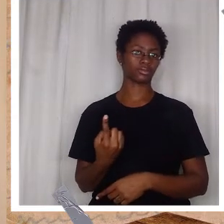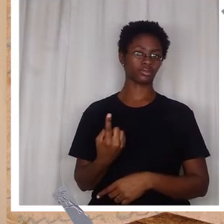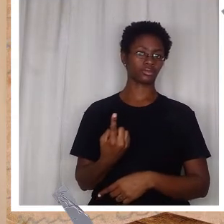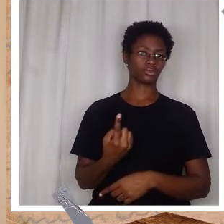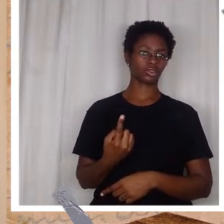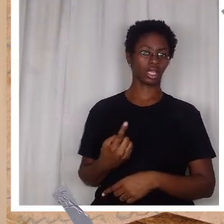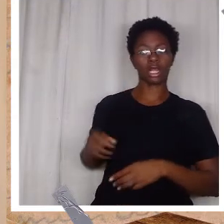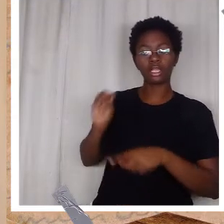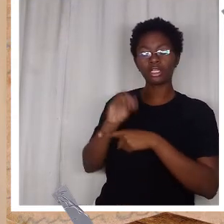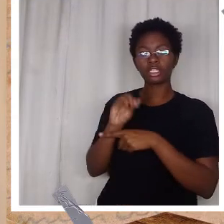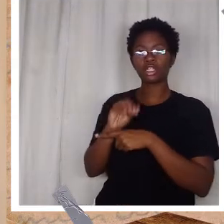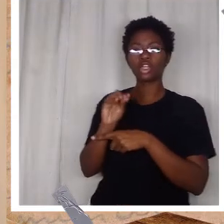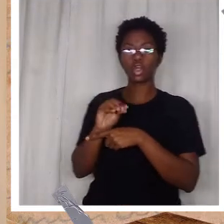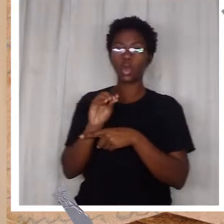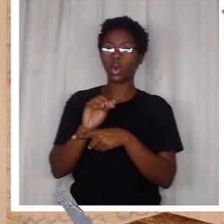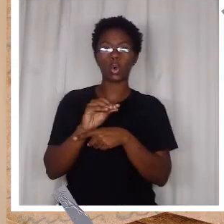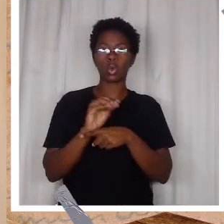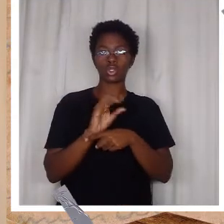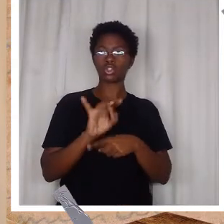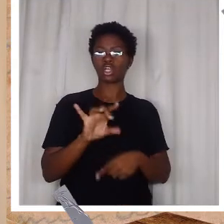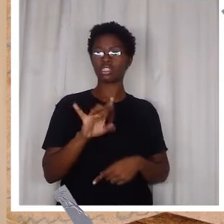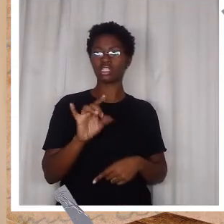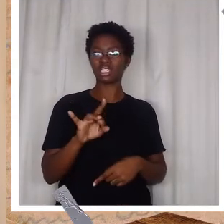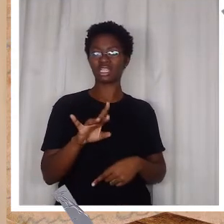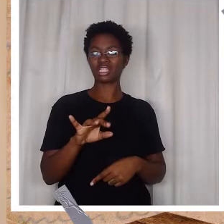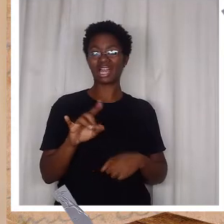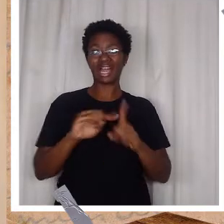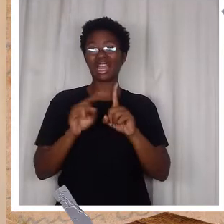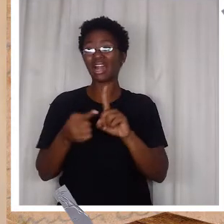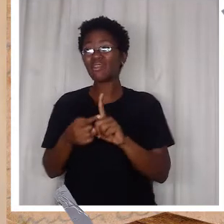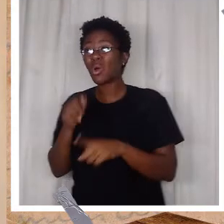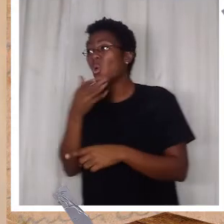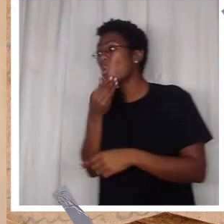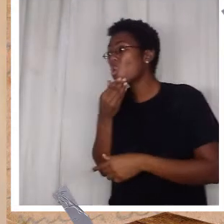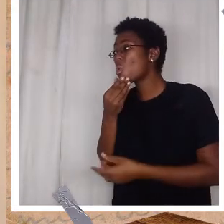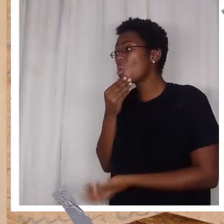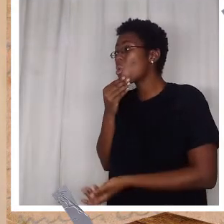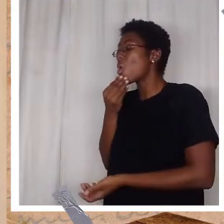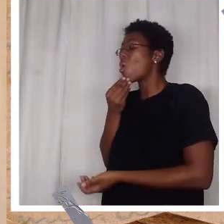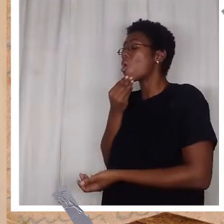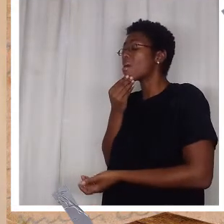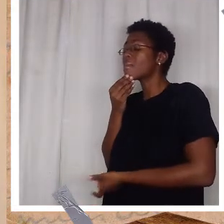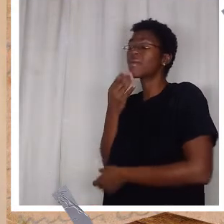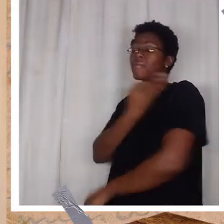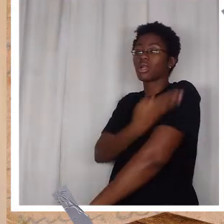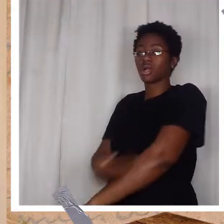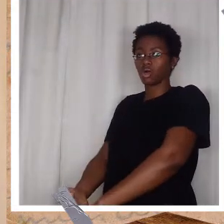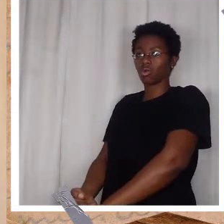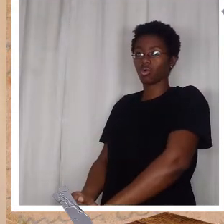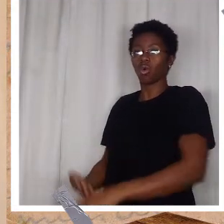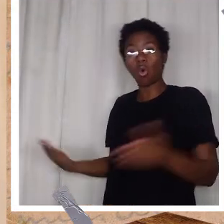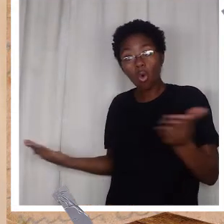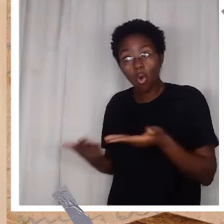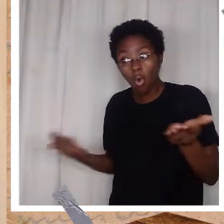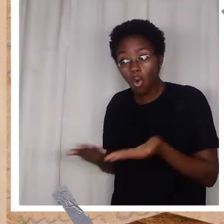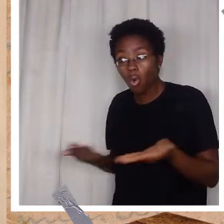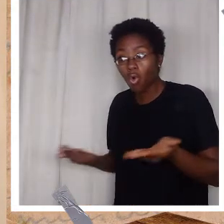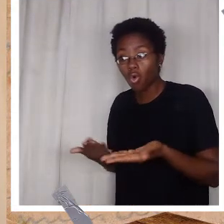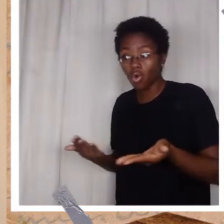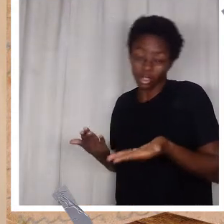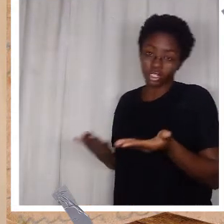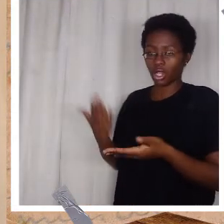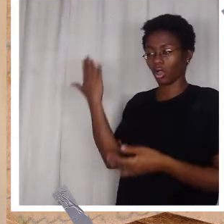procriado seus filhos com homens brancos, por exemplo. Ela seria muito incompreendida hoje, porque ela estava se construindo no